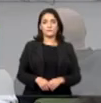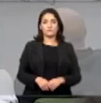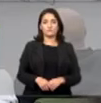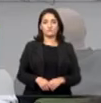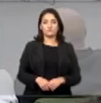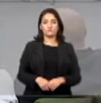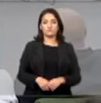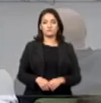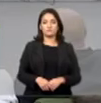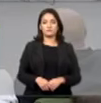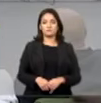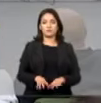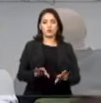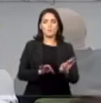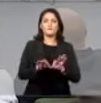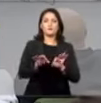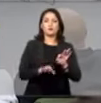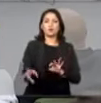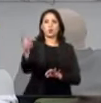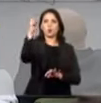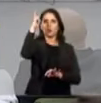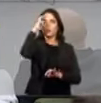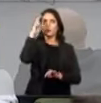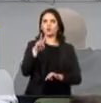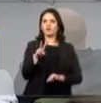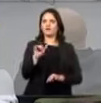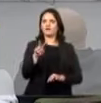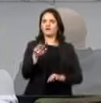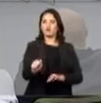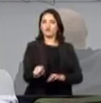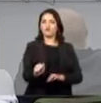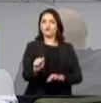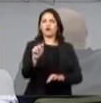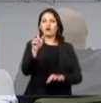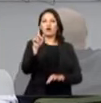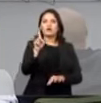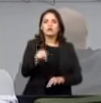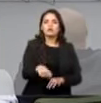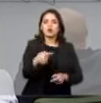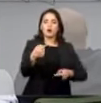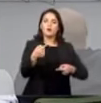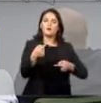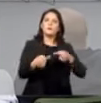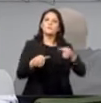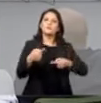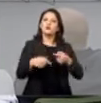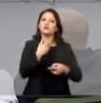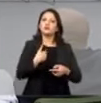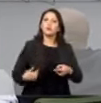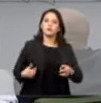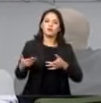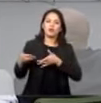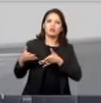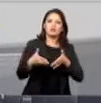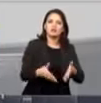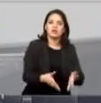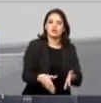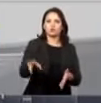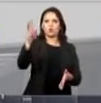o programa Cultura Viva, um dos pilares das políticas públicas para acesso às bases da cultura populares e